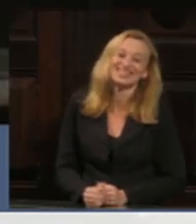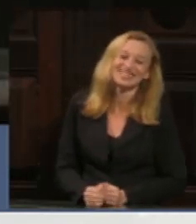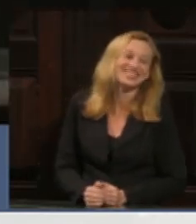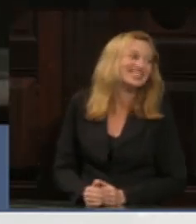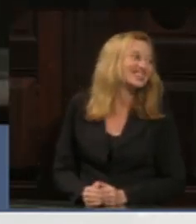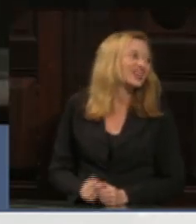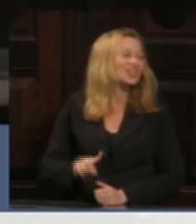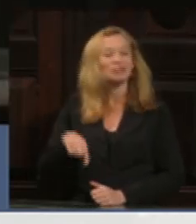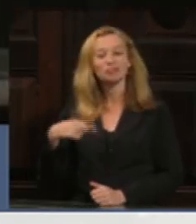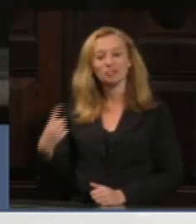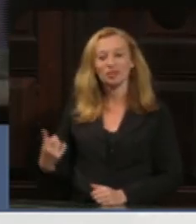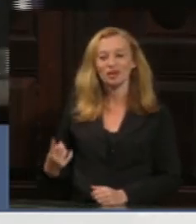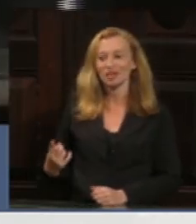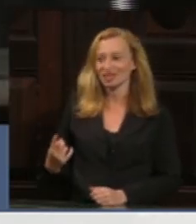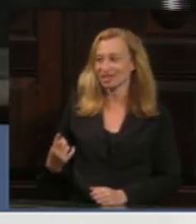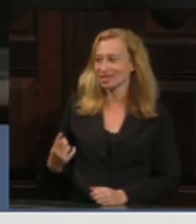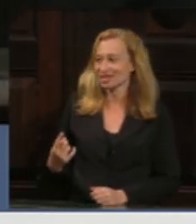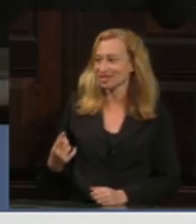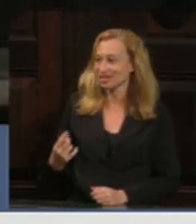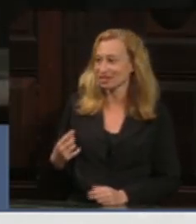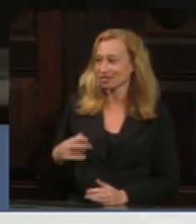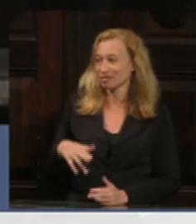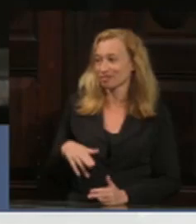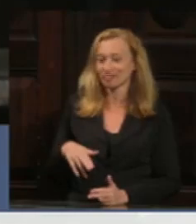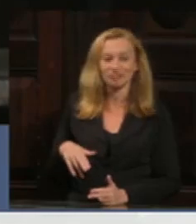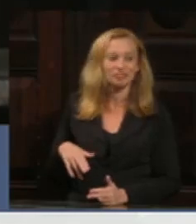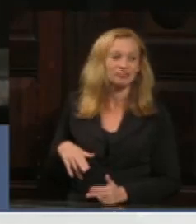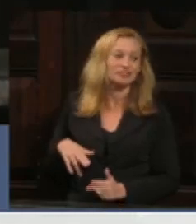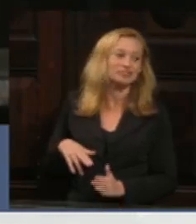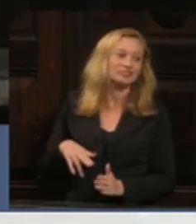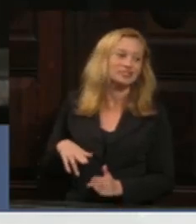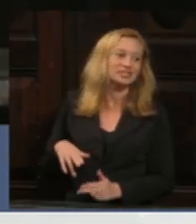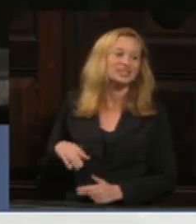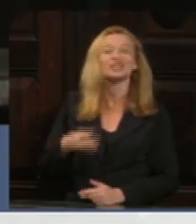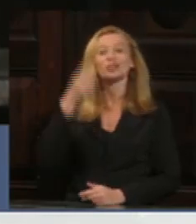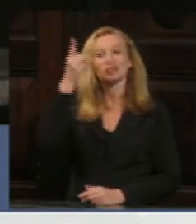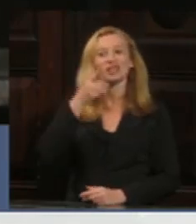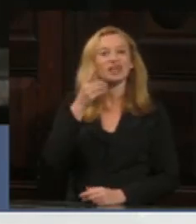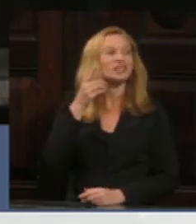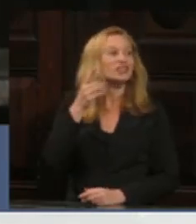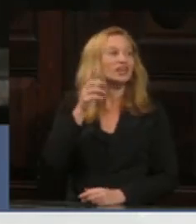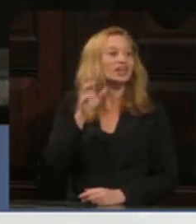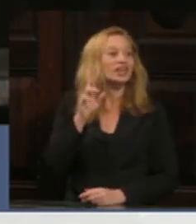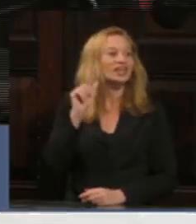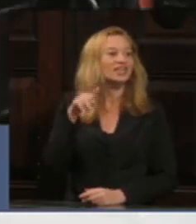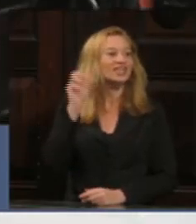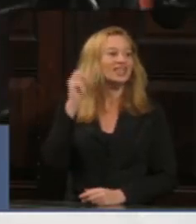Próximo orador, excelentíssimo deputado Renan Ferreirinha. O senhor dispõe de 10 minutos.